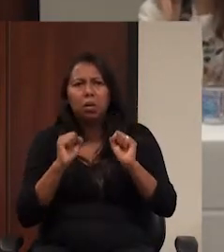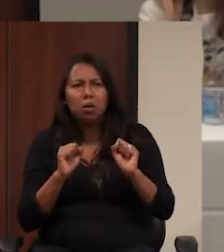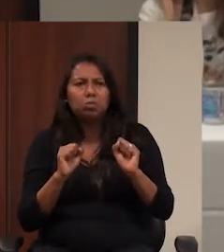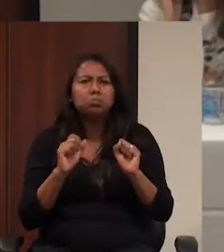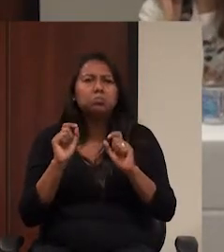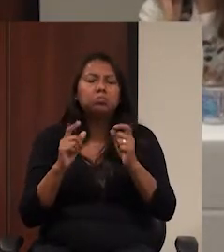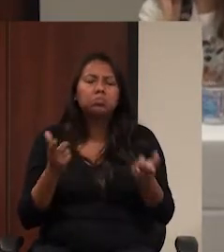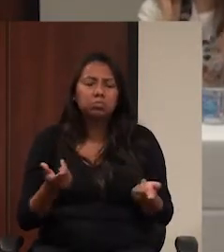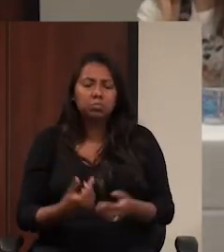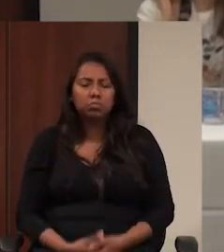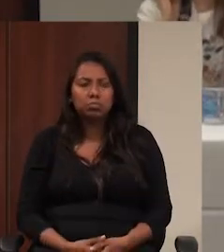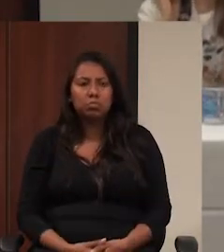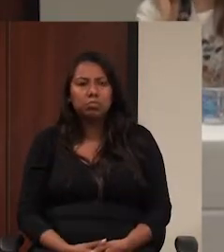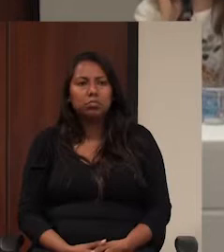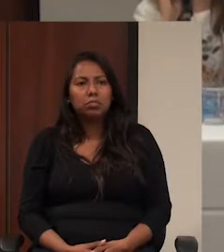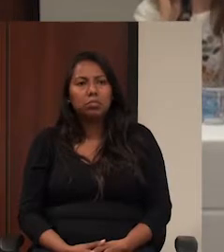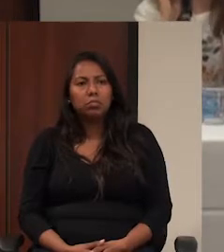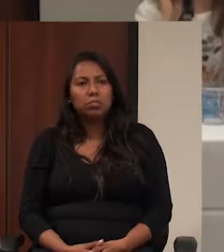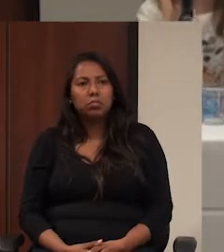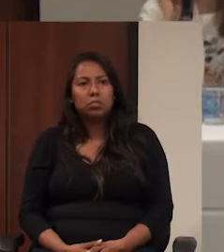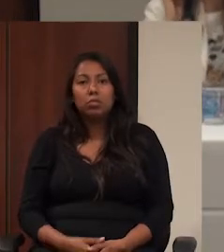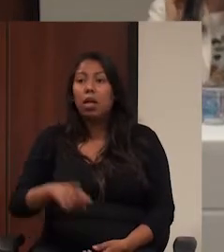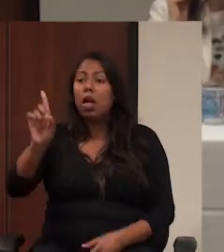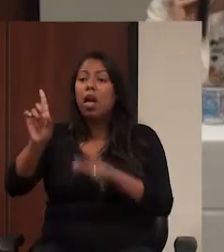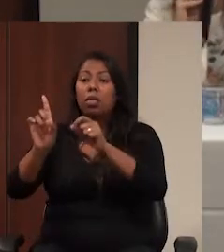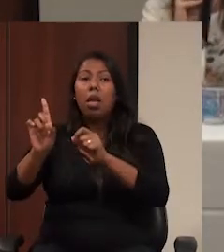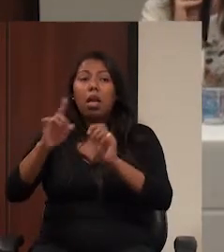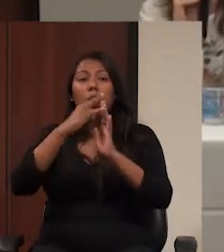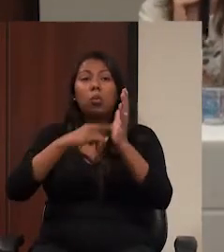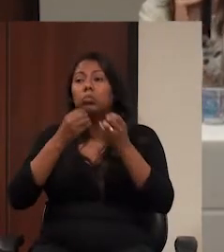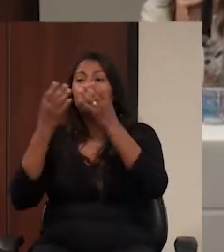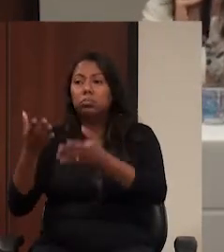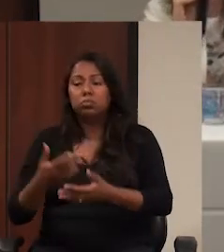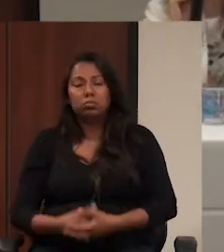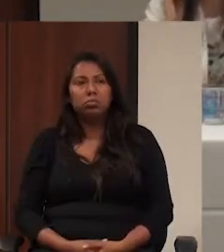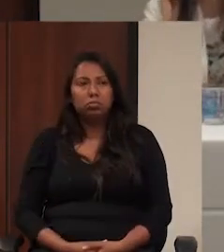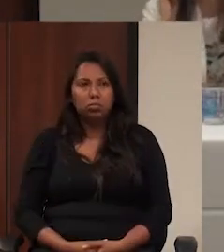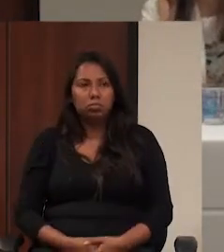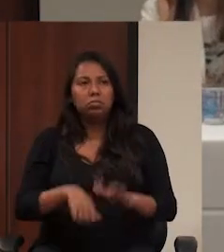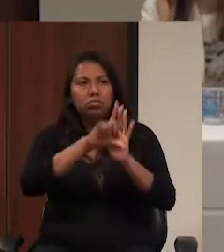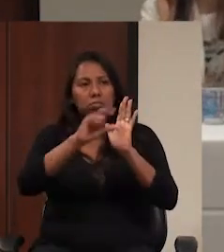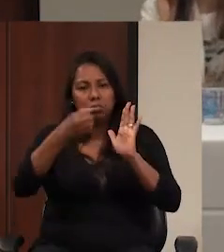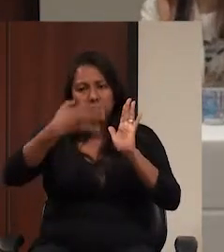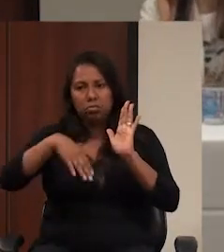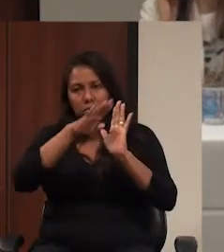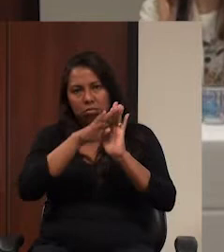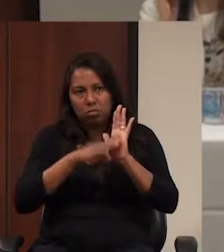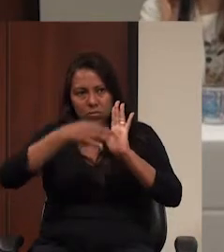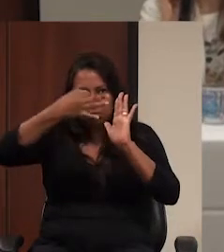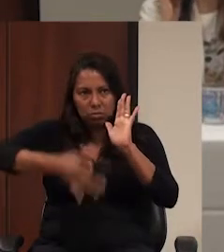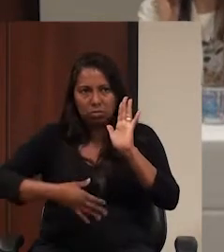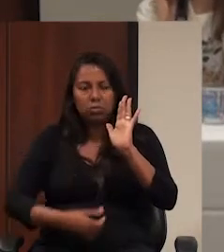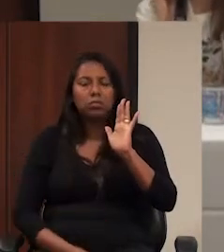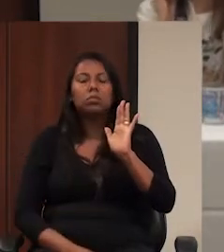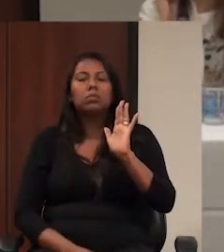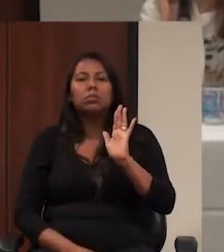lá. Quem pode receber a procuração, de que forma, enfim, tudo isso está regulamentado na lei. Reconhece as